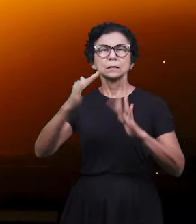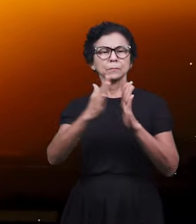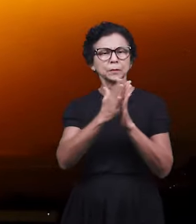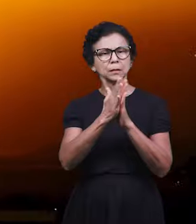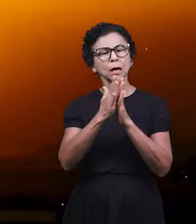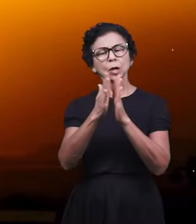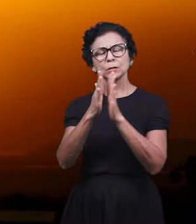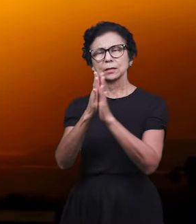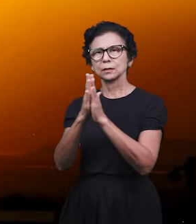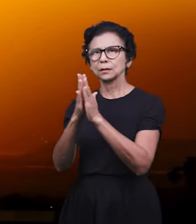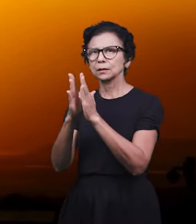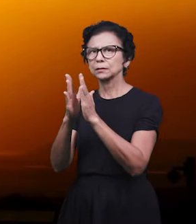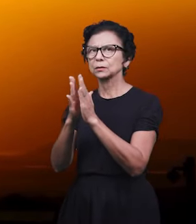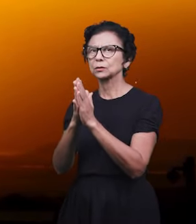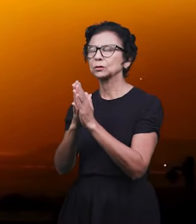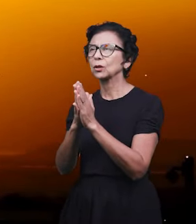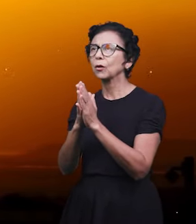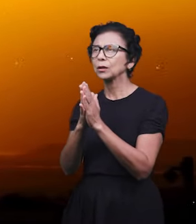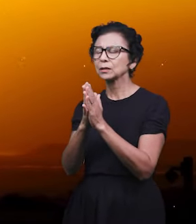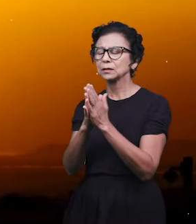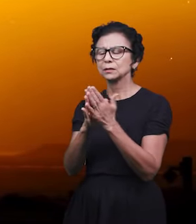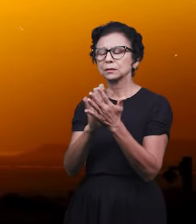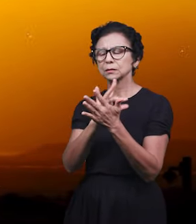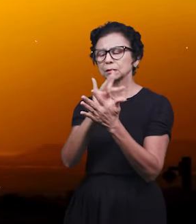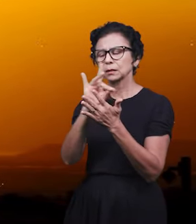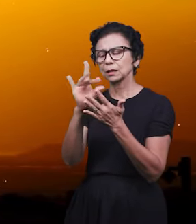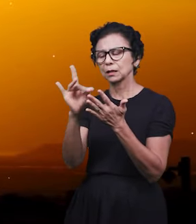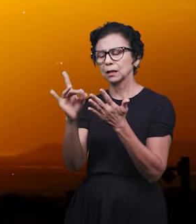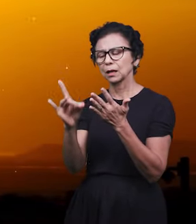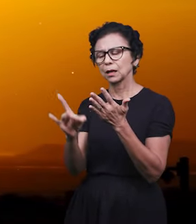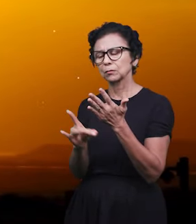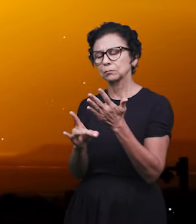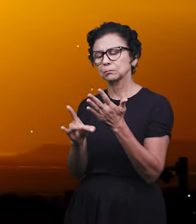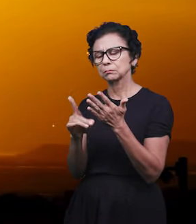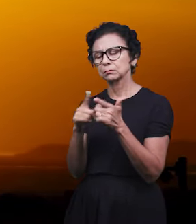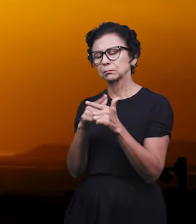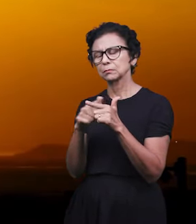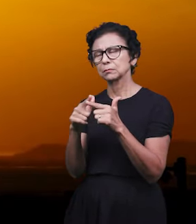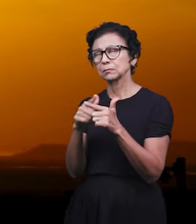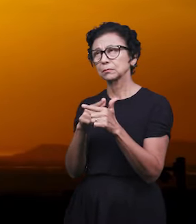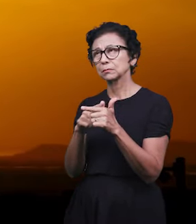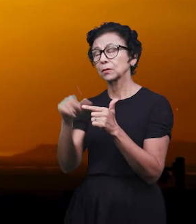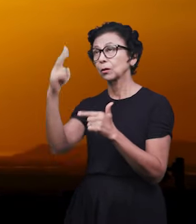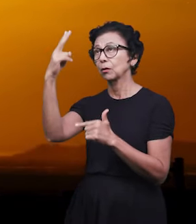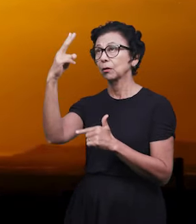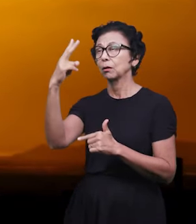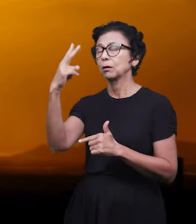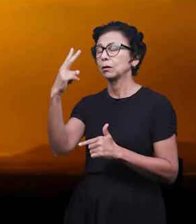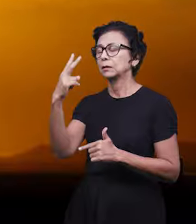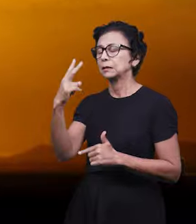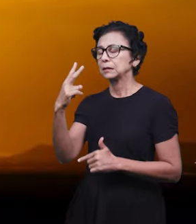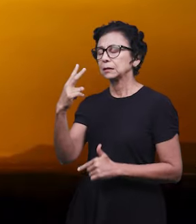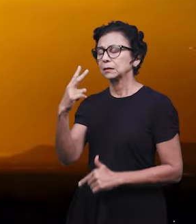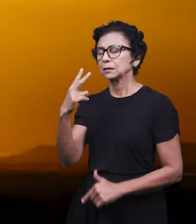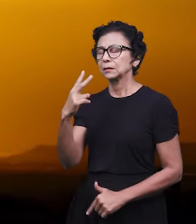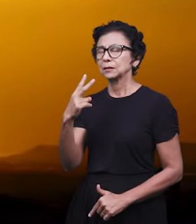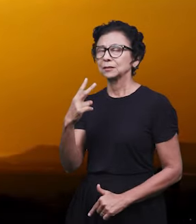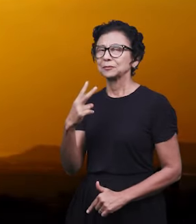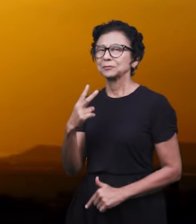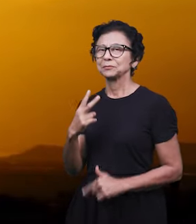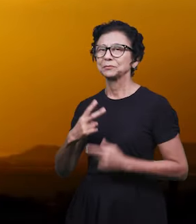Senhor, inclina os teus ouvidos à minha